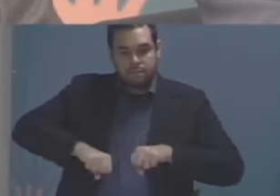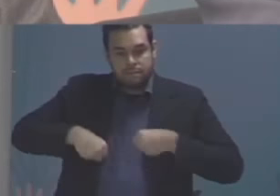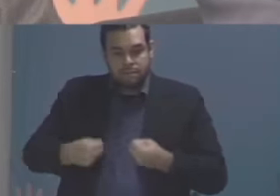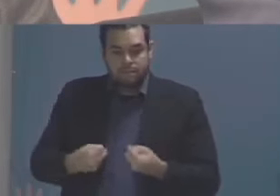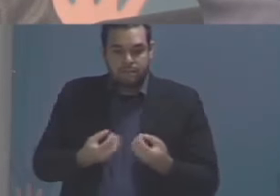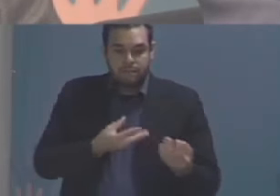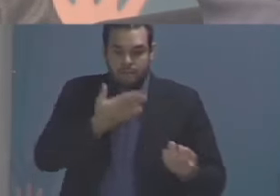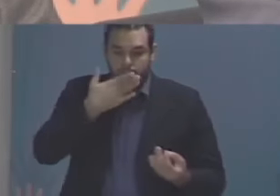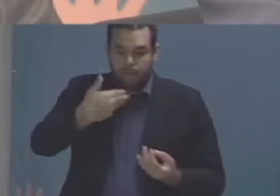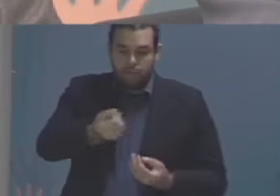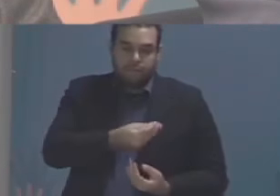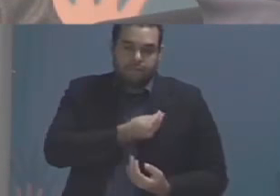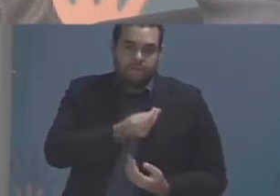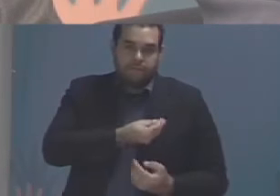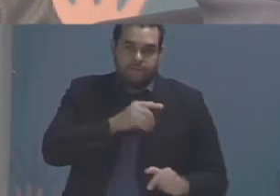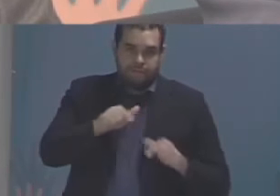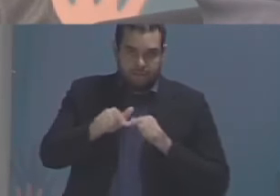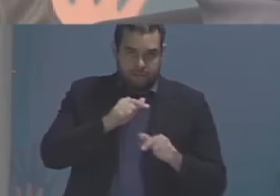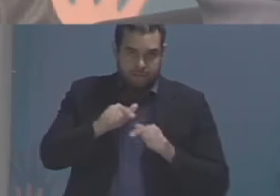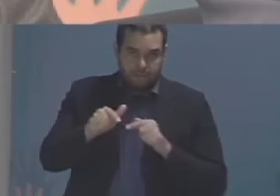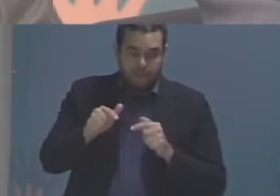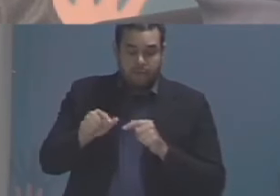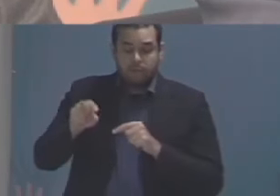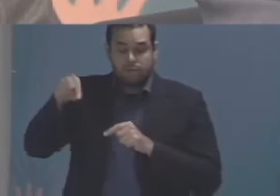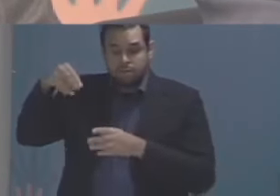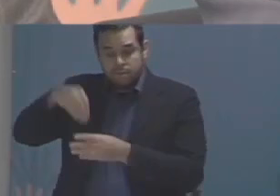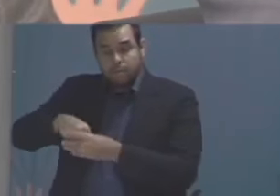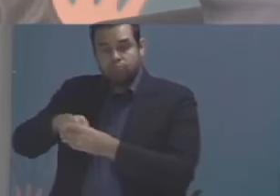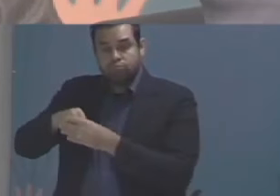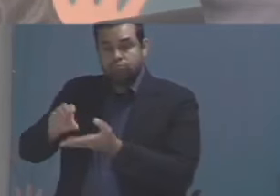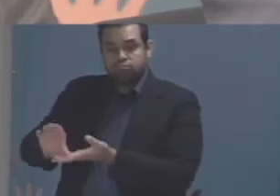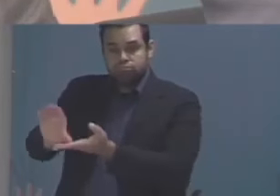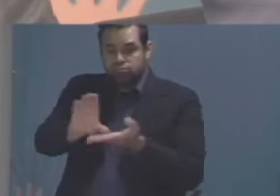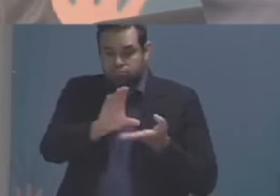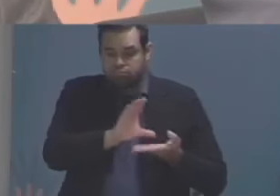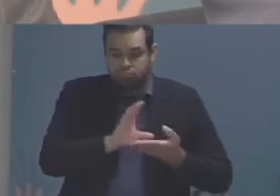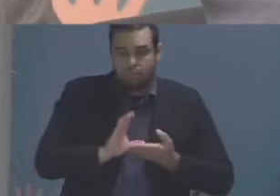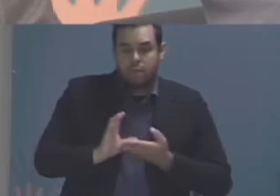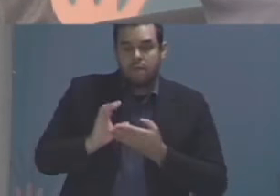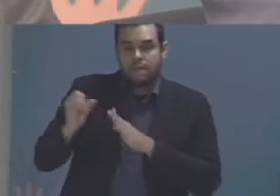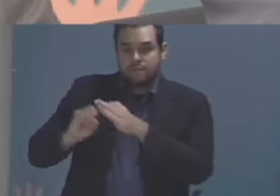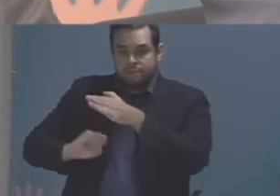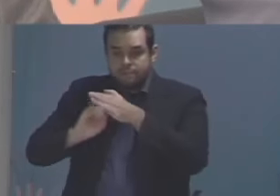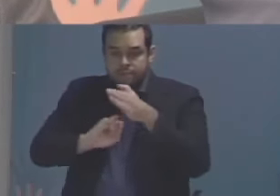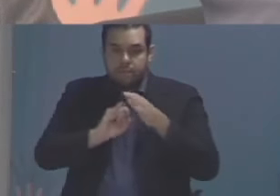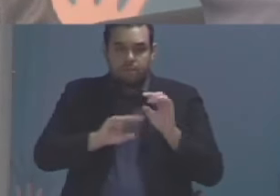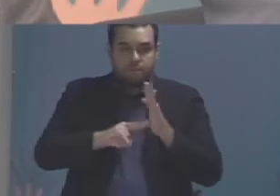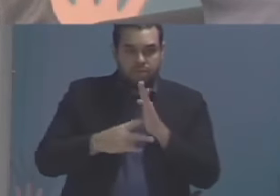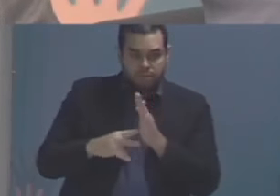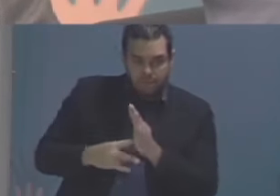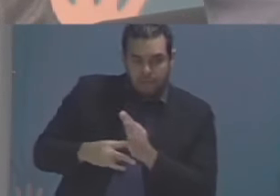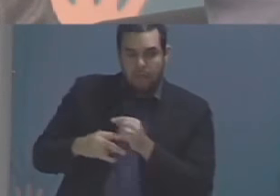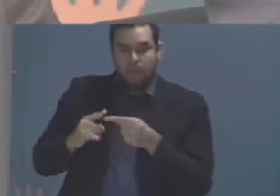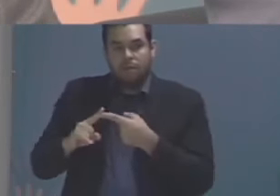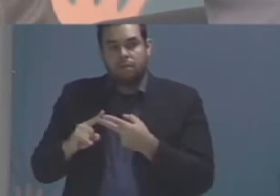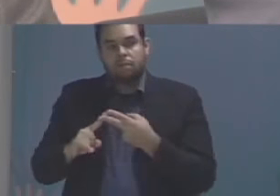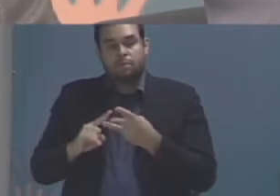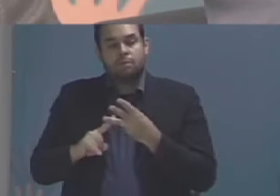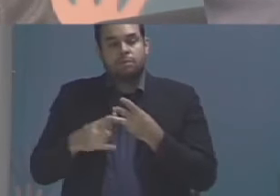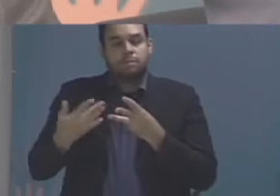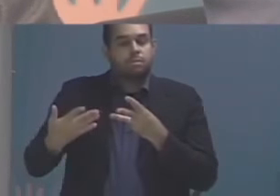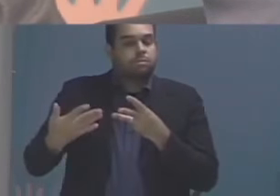das condições e relações de trabalho a partir dos conselhos, juntamente com outras entidades, com as entidades sindicais, né, com